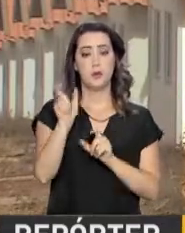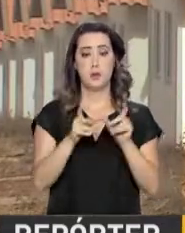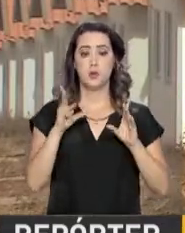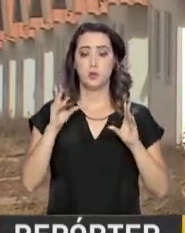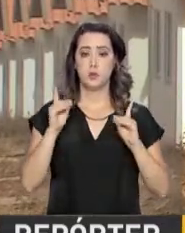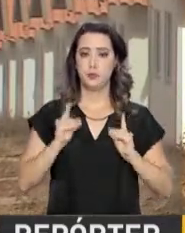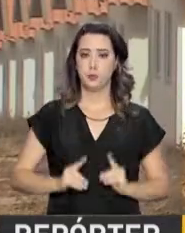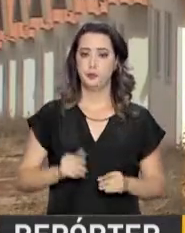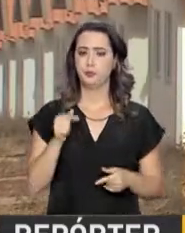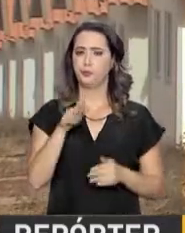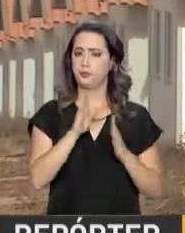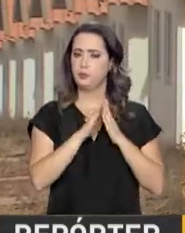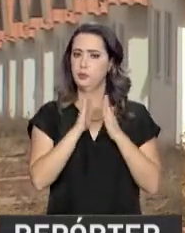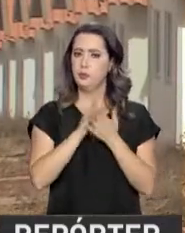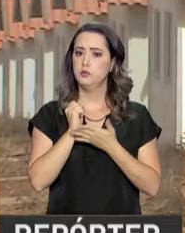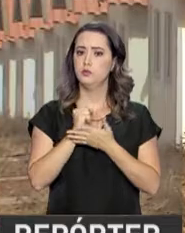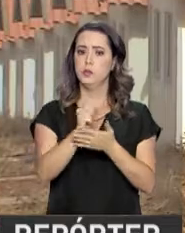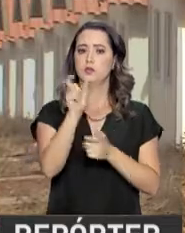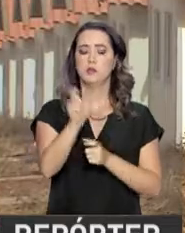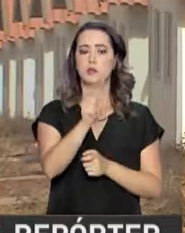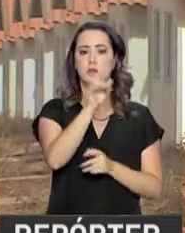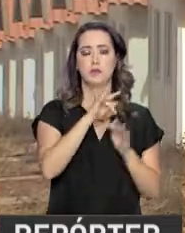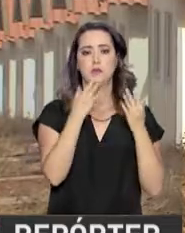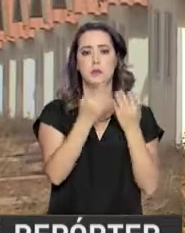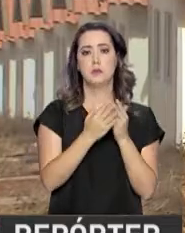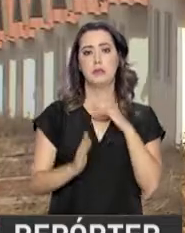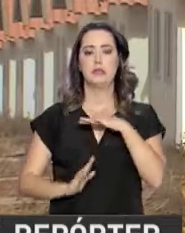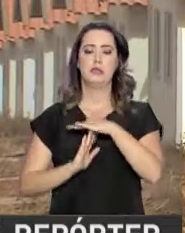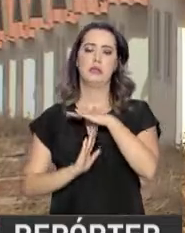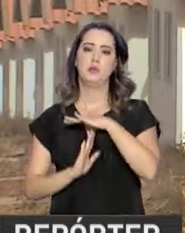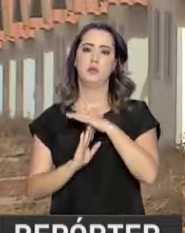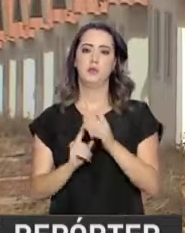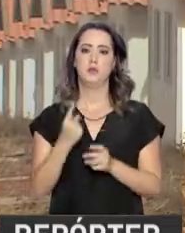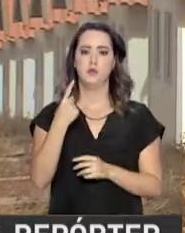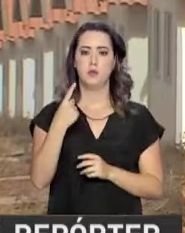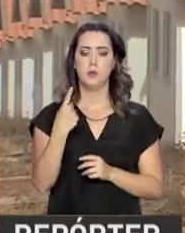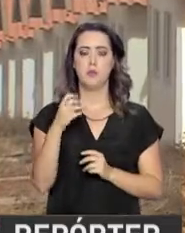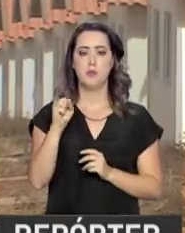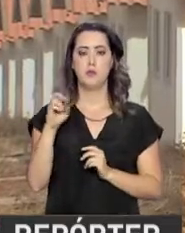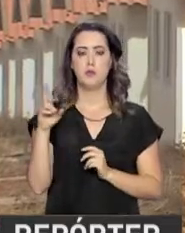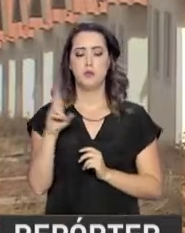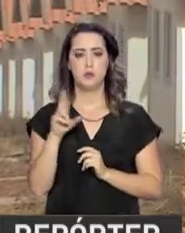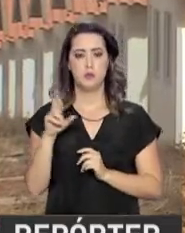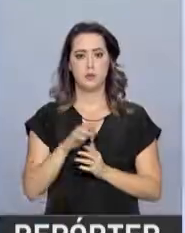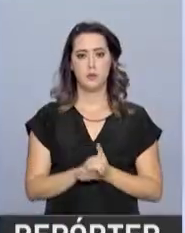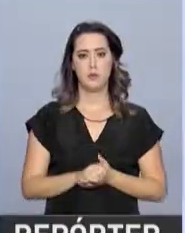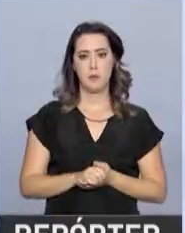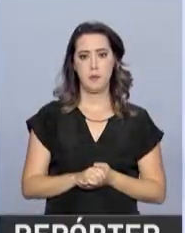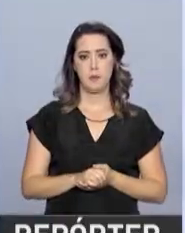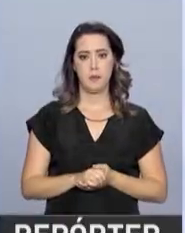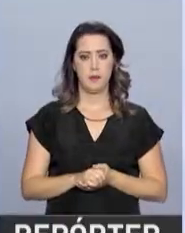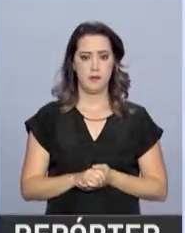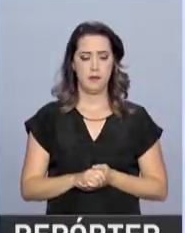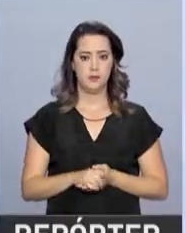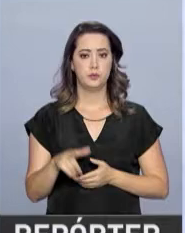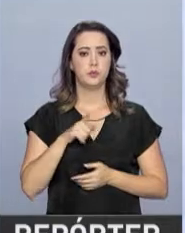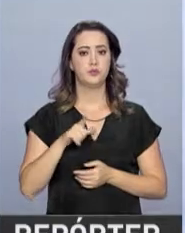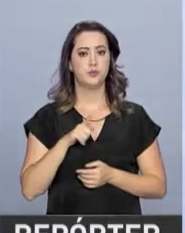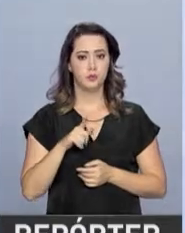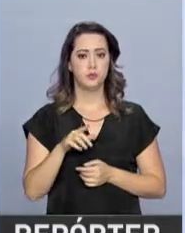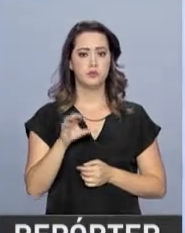essas casas são destinadas a famílias com renda máxima de mil e oitocentos reais nós temos